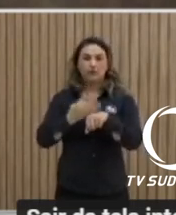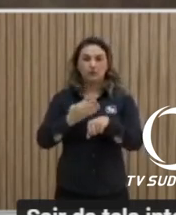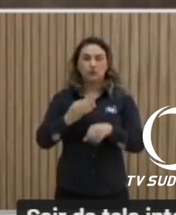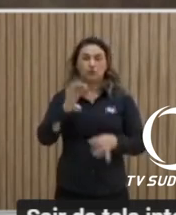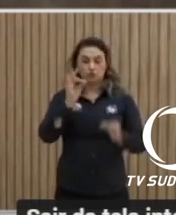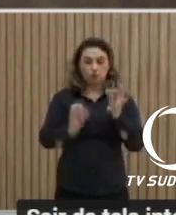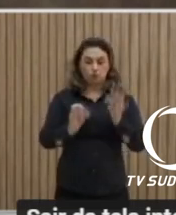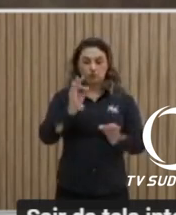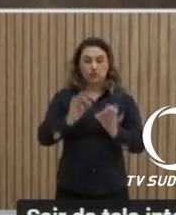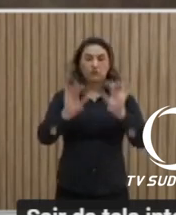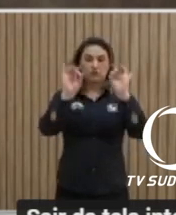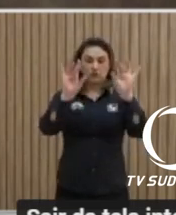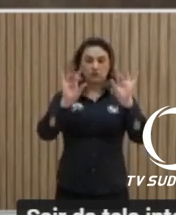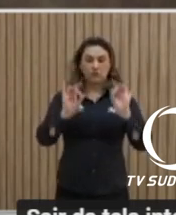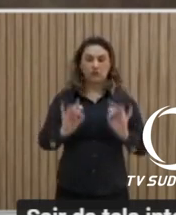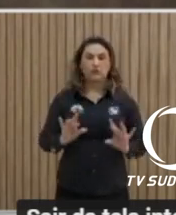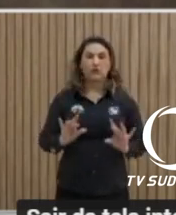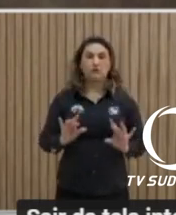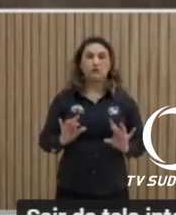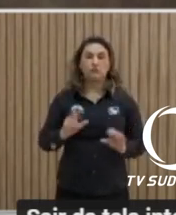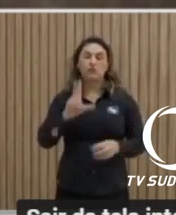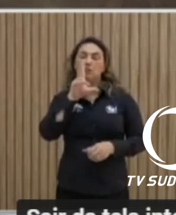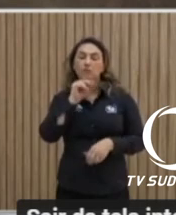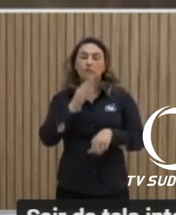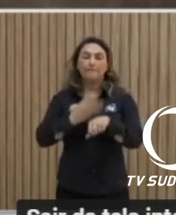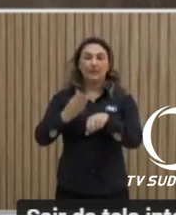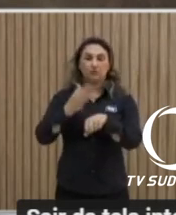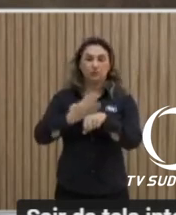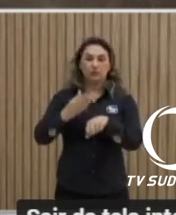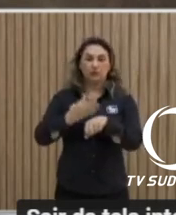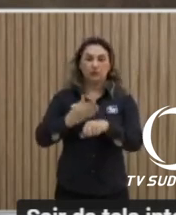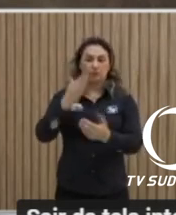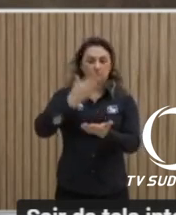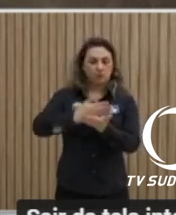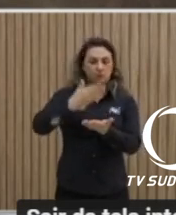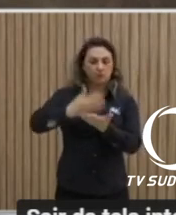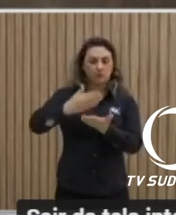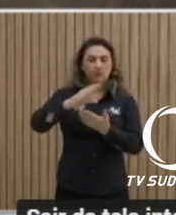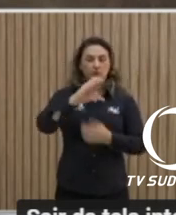Juizado Especial da Fazenda Pública da Comarca de Pato Branco, processo